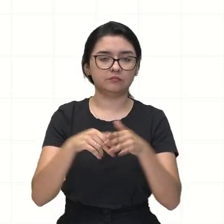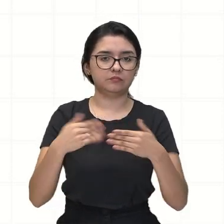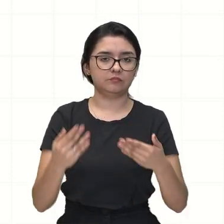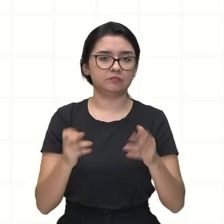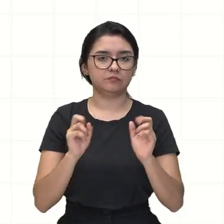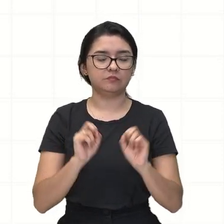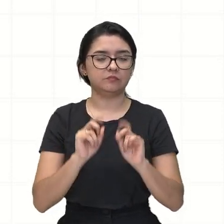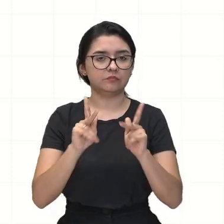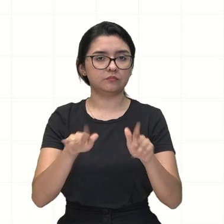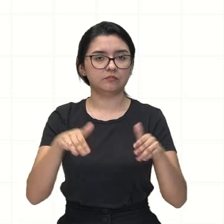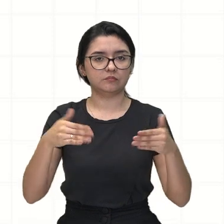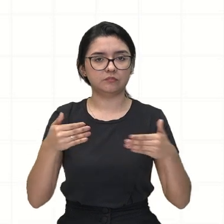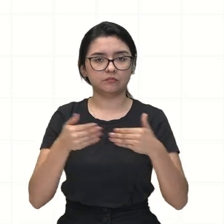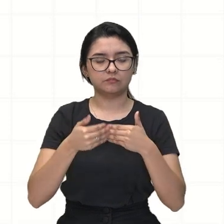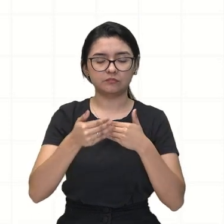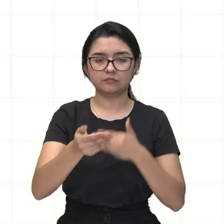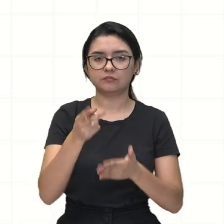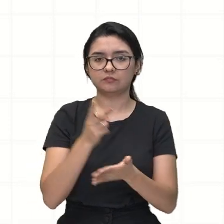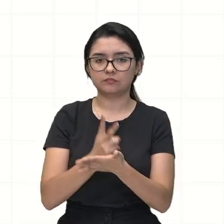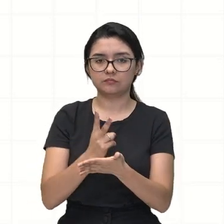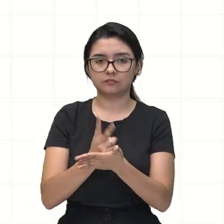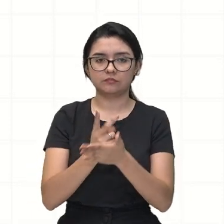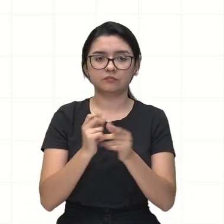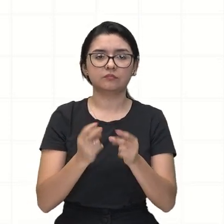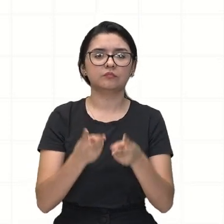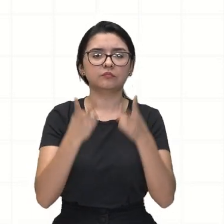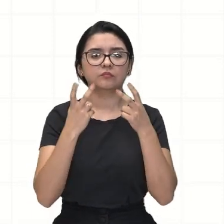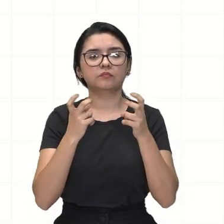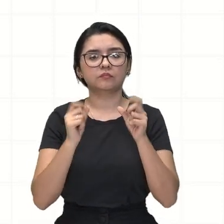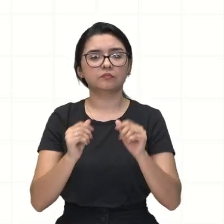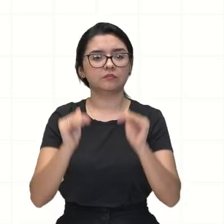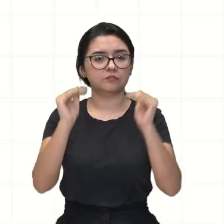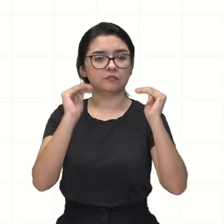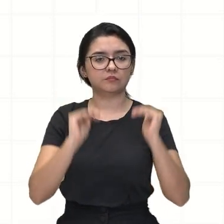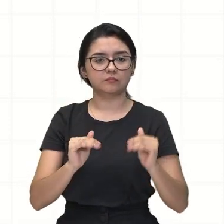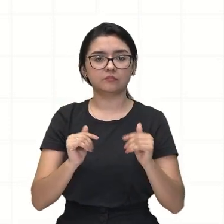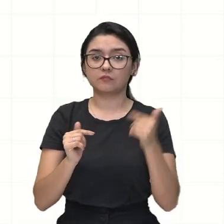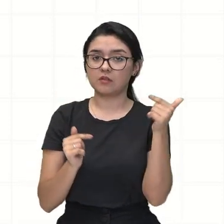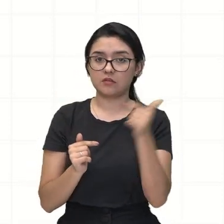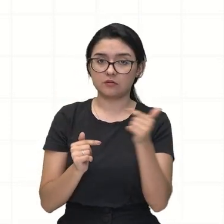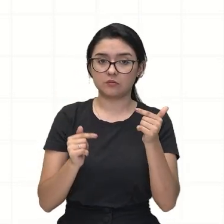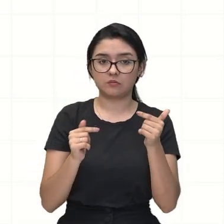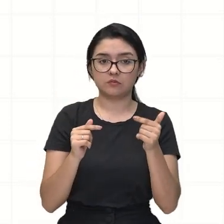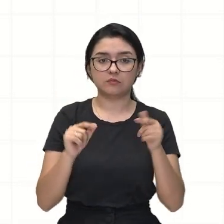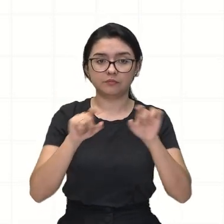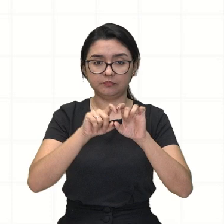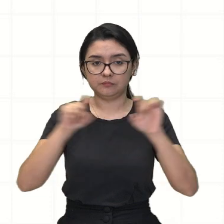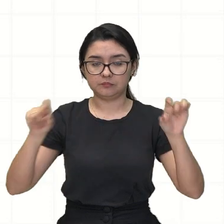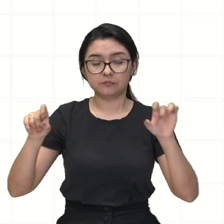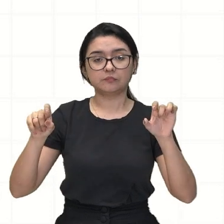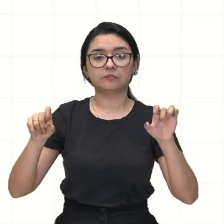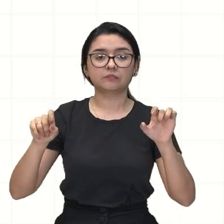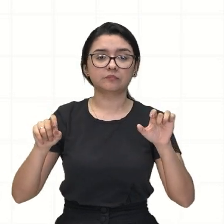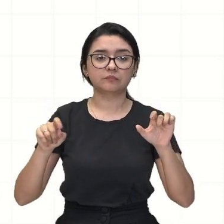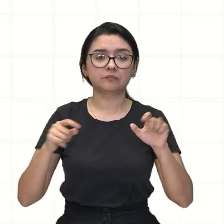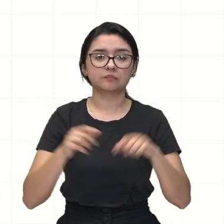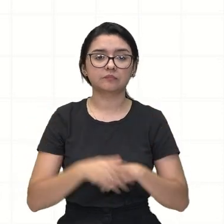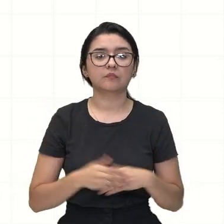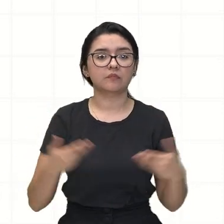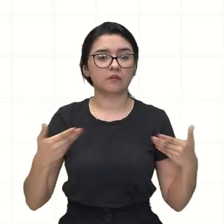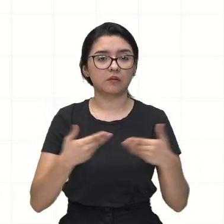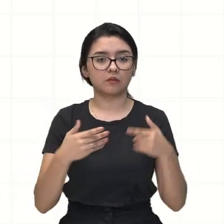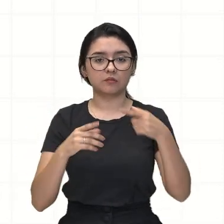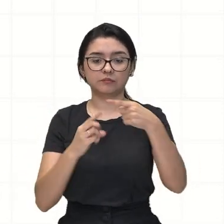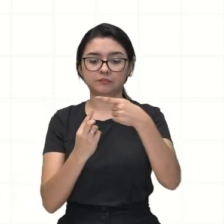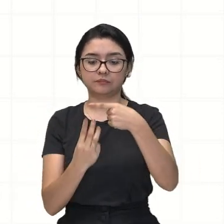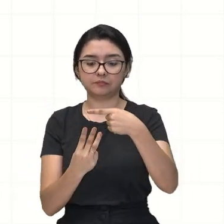continuando aqui ainda como fazemos a leitura, observe aqui, ó, na segunda linha que o professor sinalizou, agora o denominador